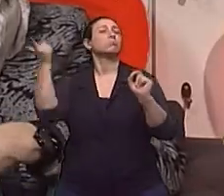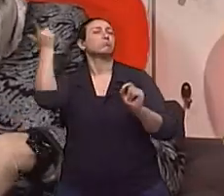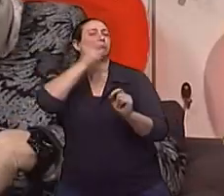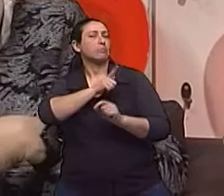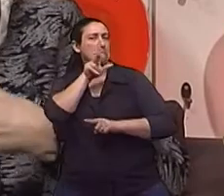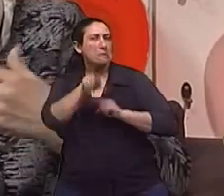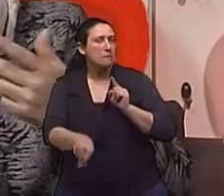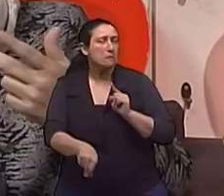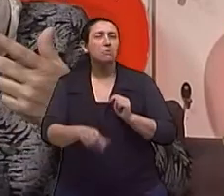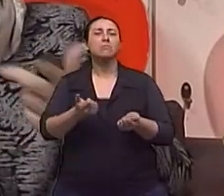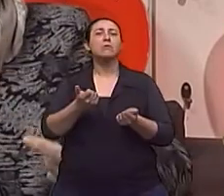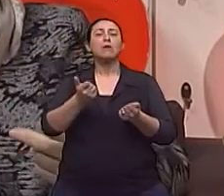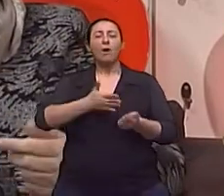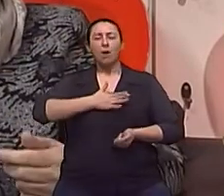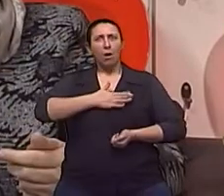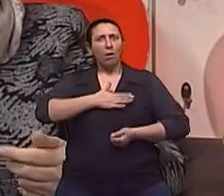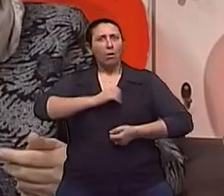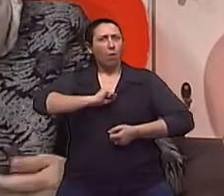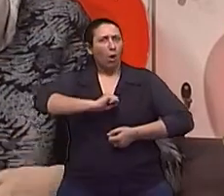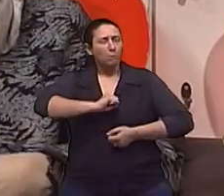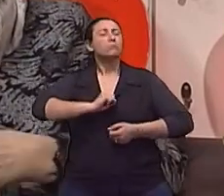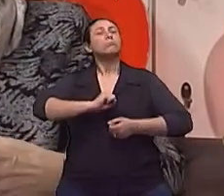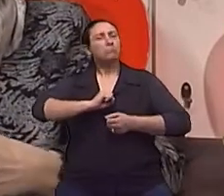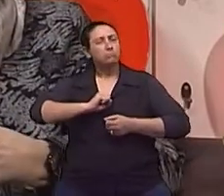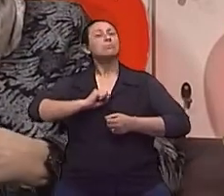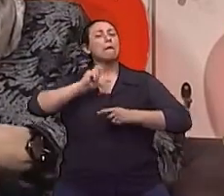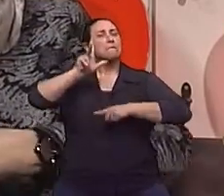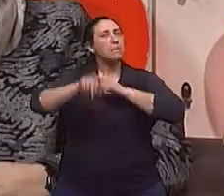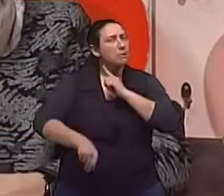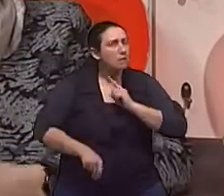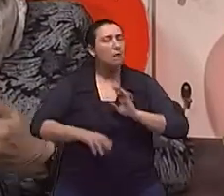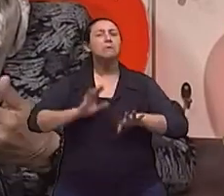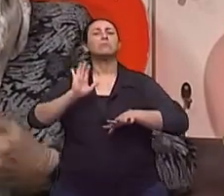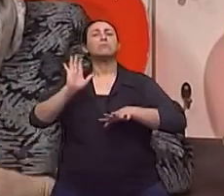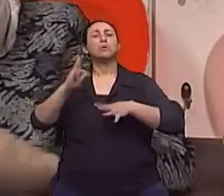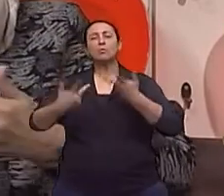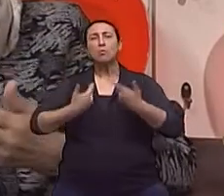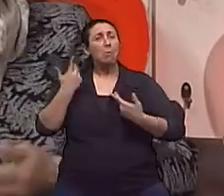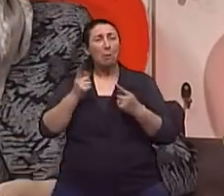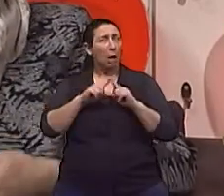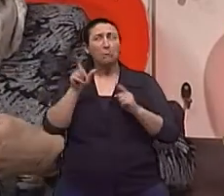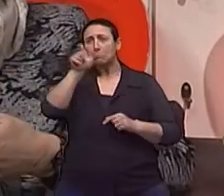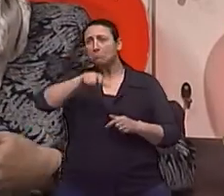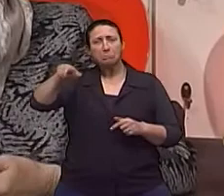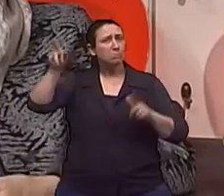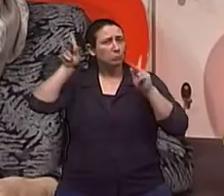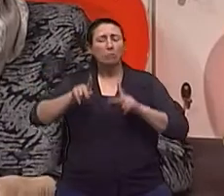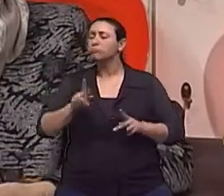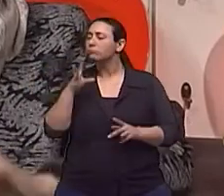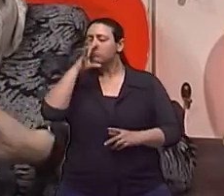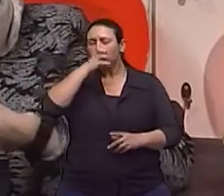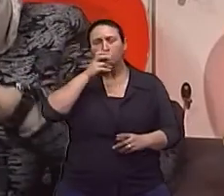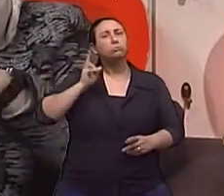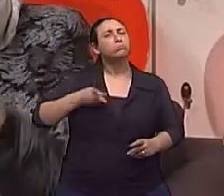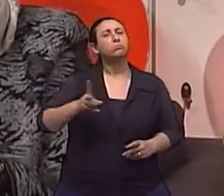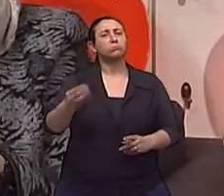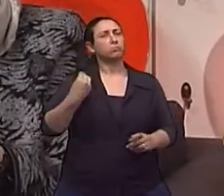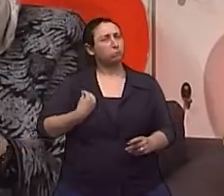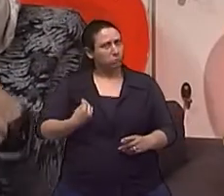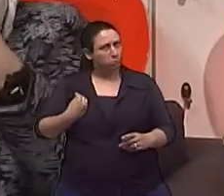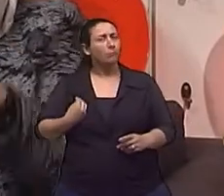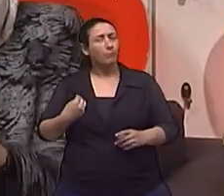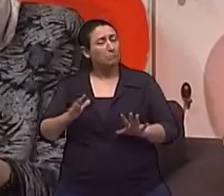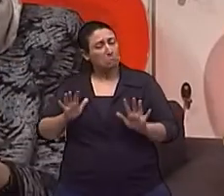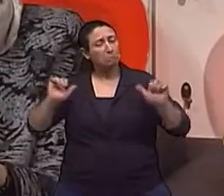ataque cardíaco tiveram que fazer cirurgias longas Mas isso não os tornou doentes nem fragen sein pobrezinha ele se